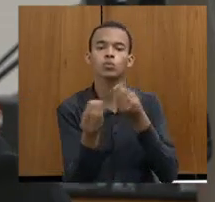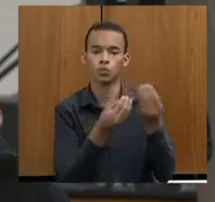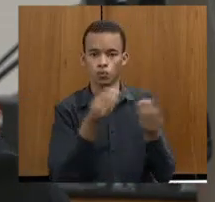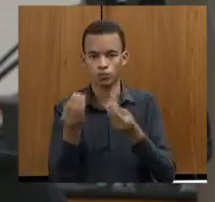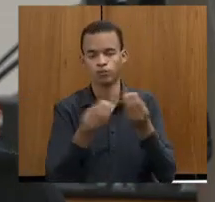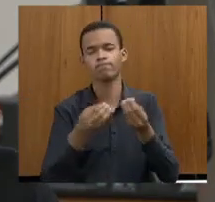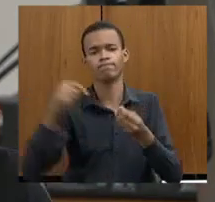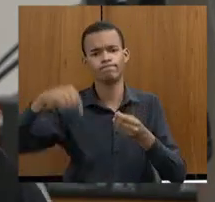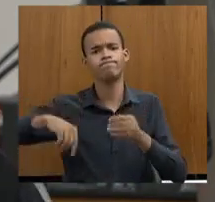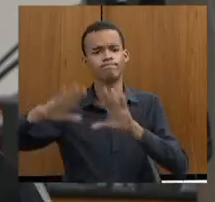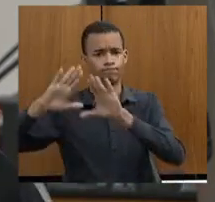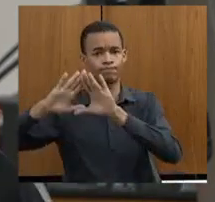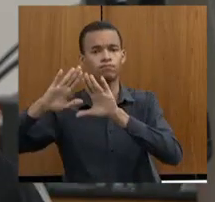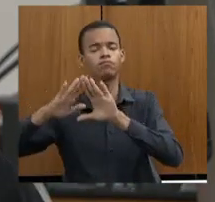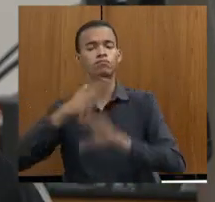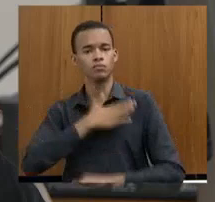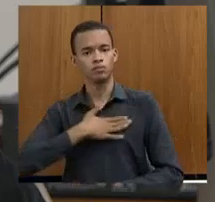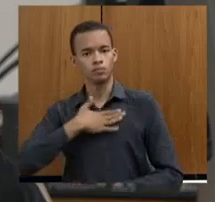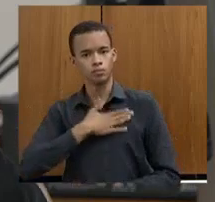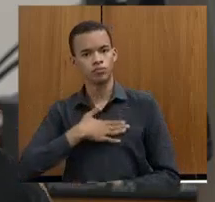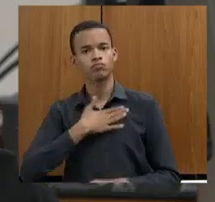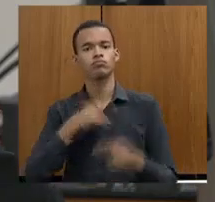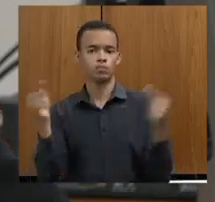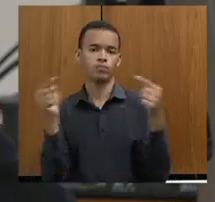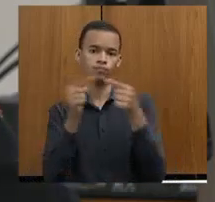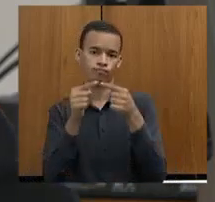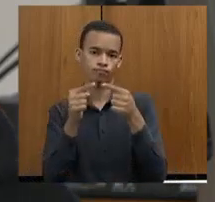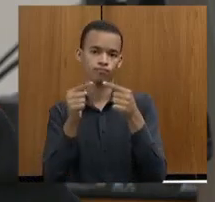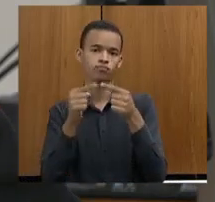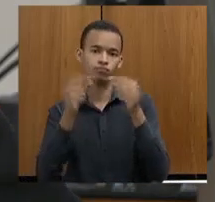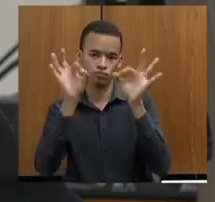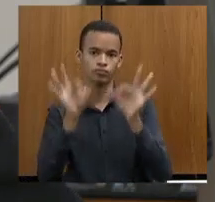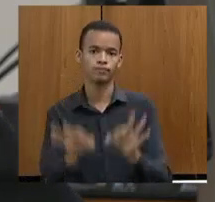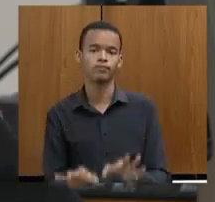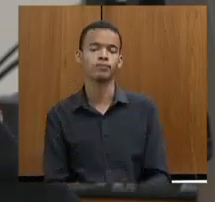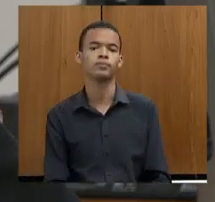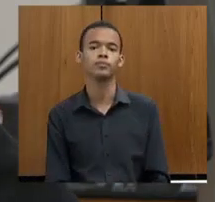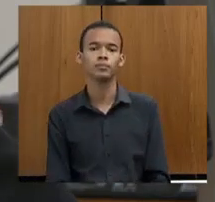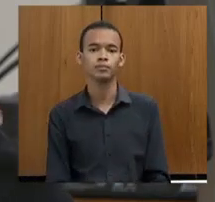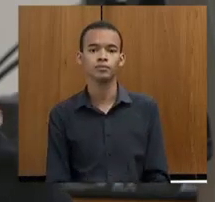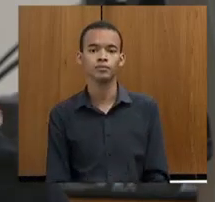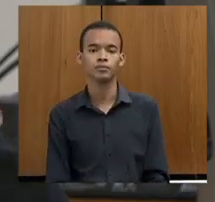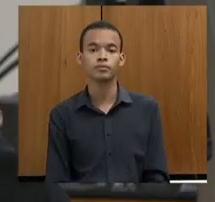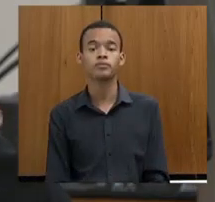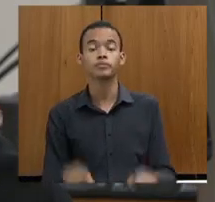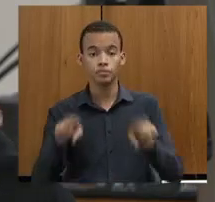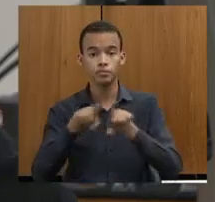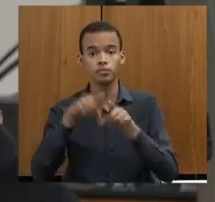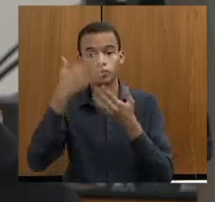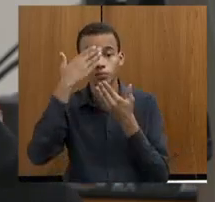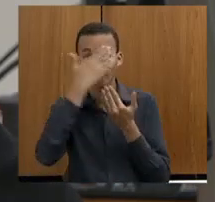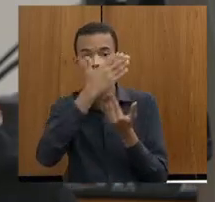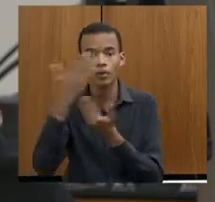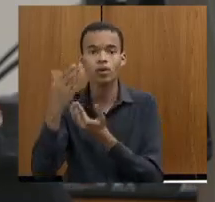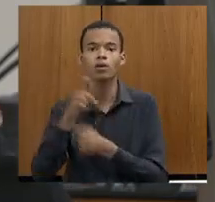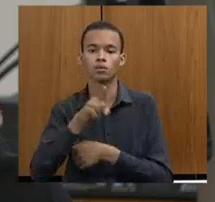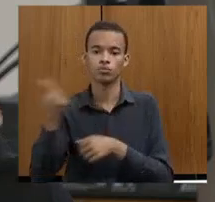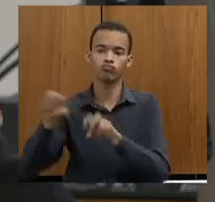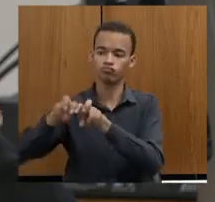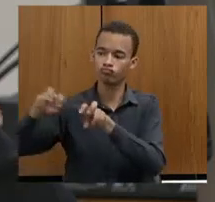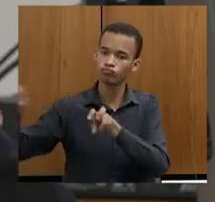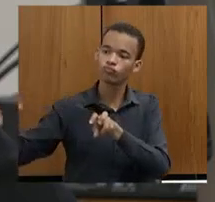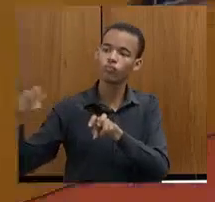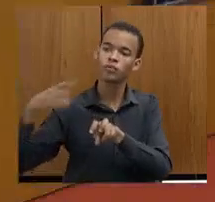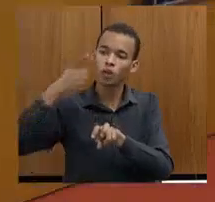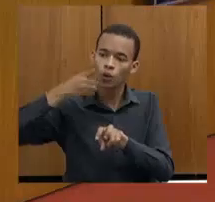ambiente da Assembleia é o mais adequado para a gente apresentar esses números Quero agradecer todos os deputados que participaram